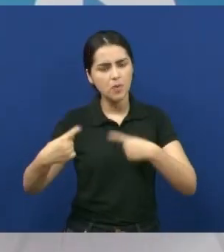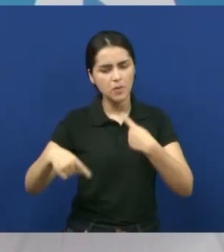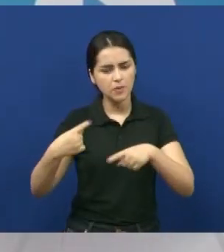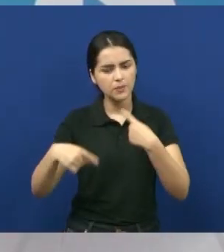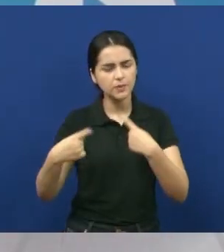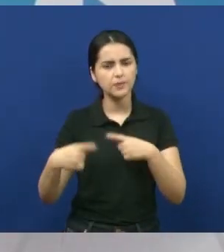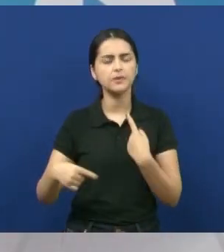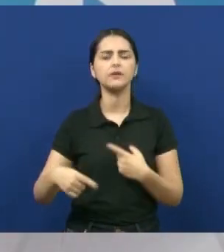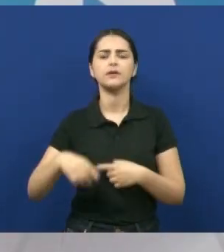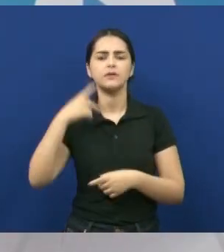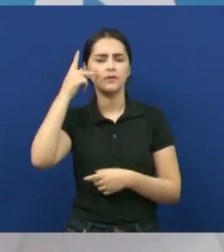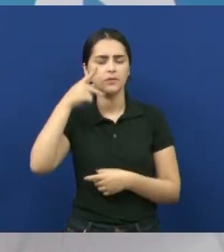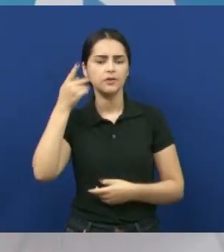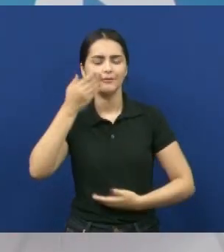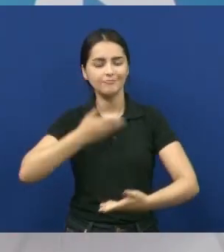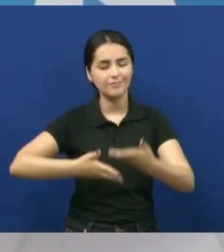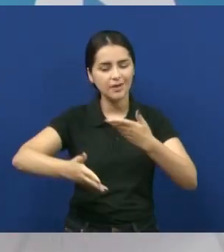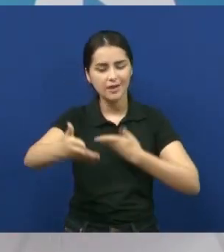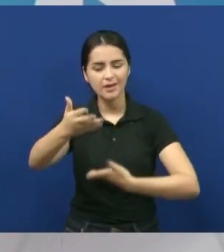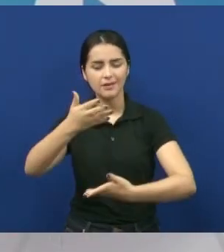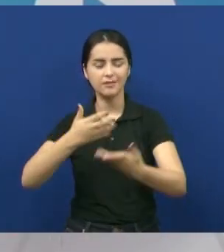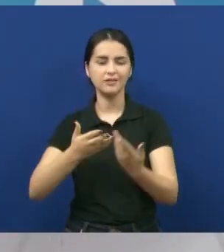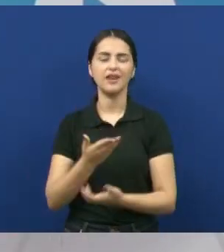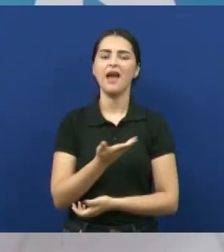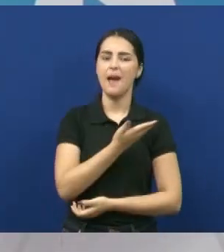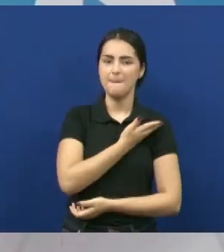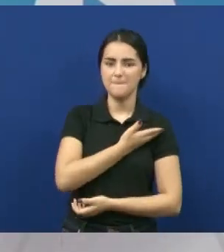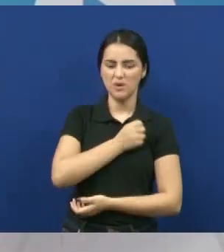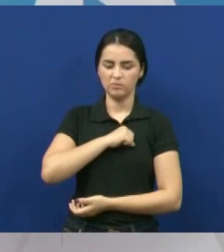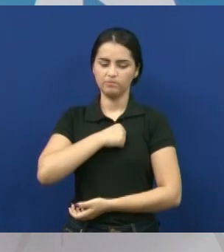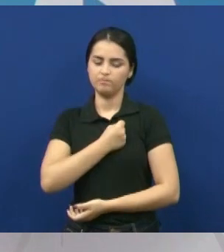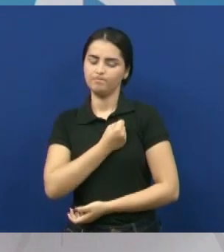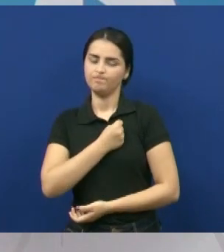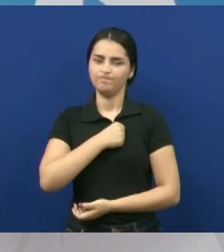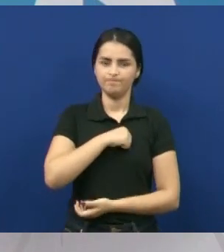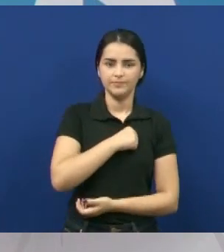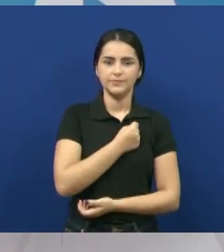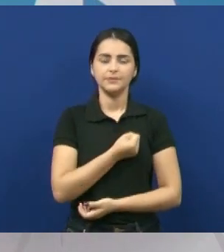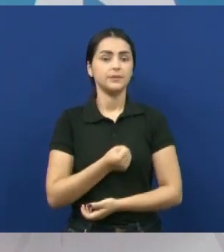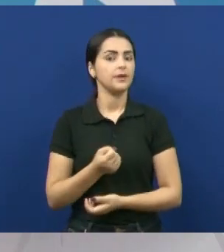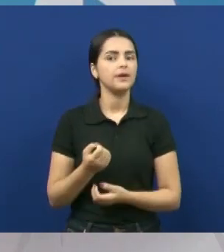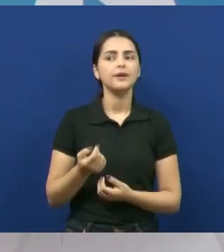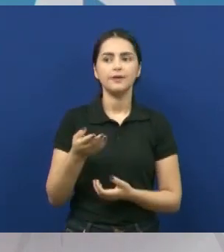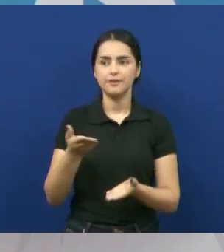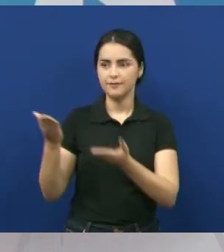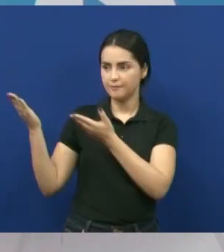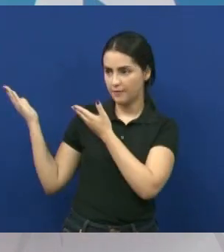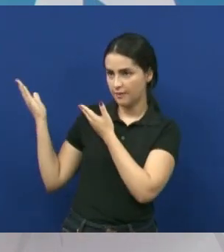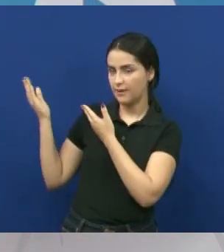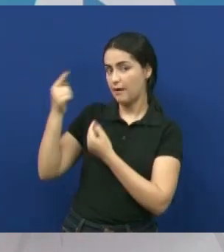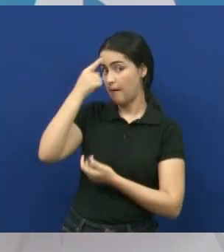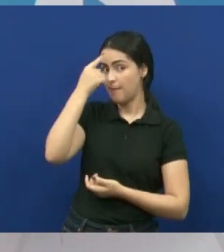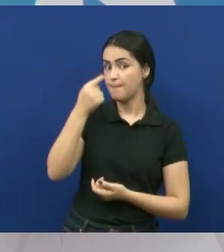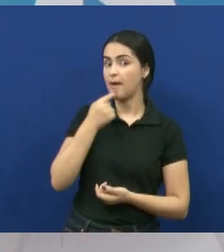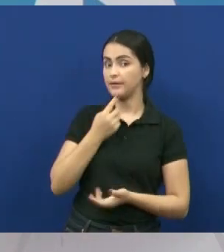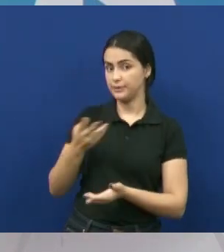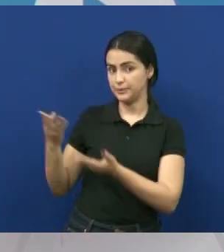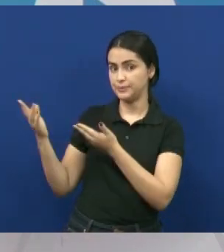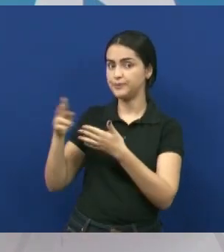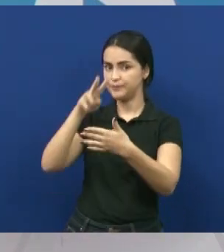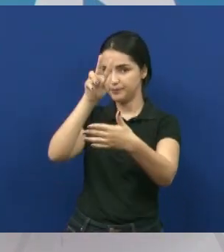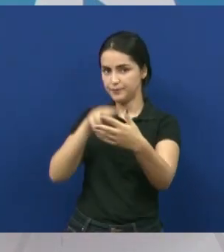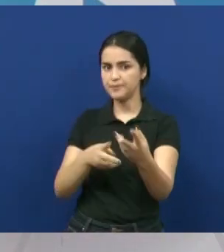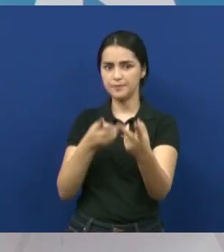uma relação de amigo e inimigo. Olha a imagem que faz relação a essa frase desse